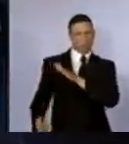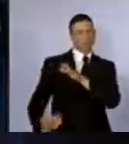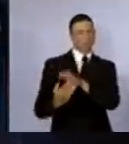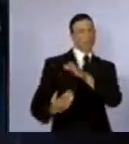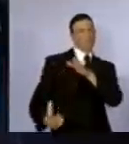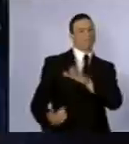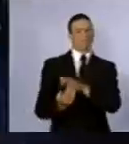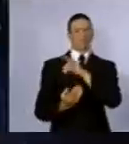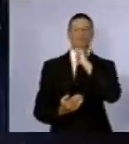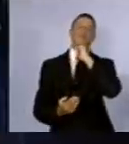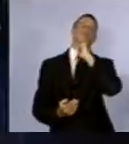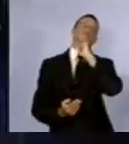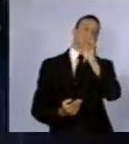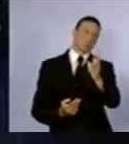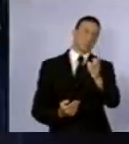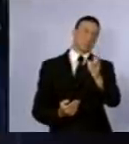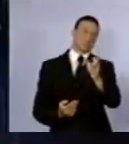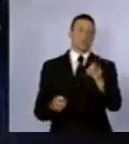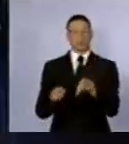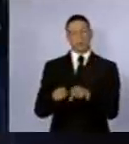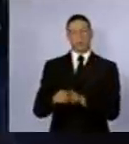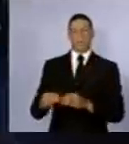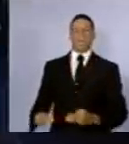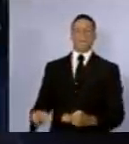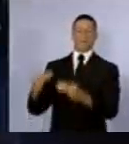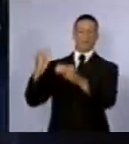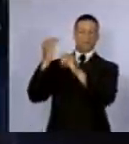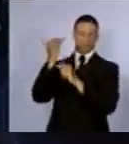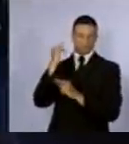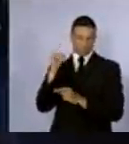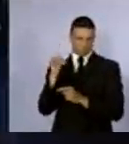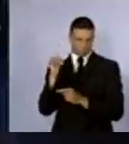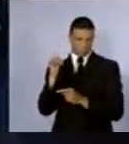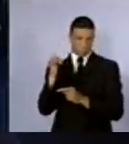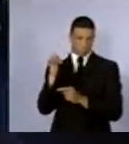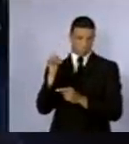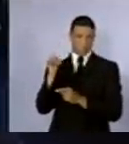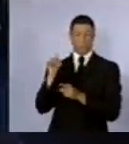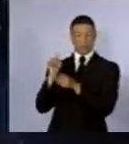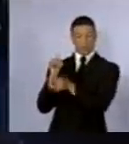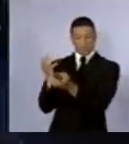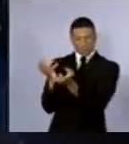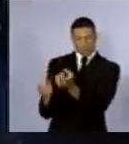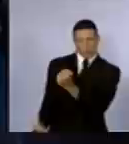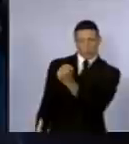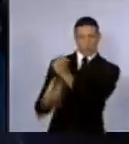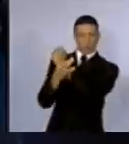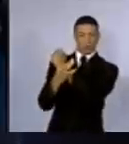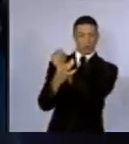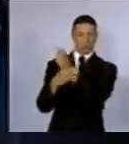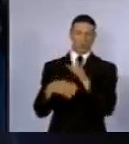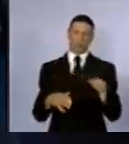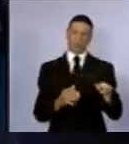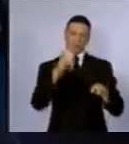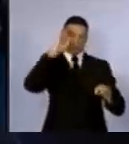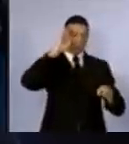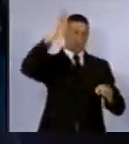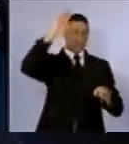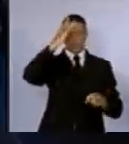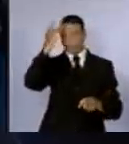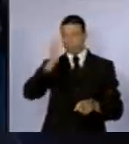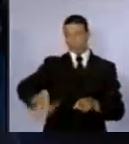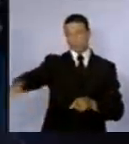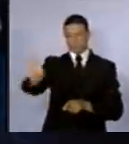limitação, e nós, como Ministério, a gente responsáveis pela questão da segurança eletroenergética, de atendimento